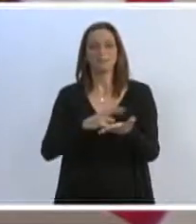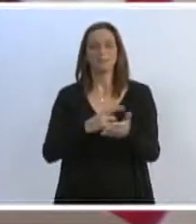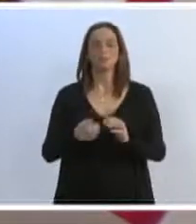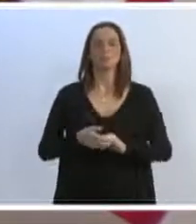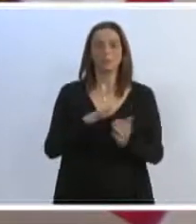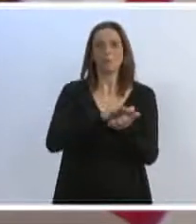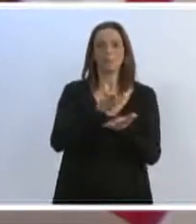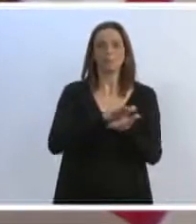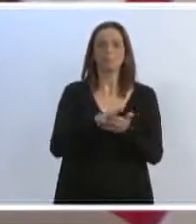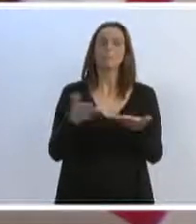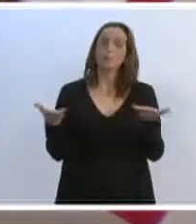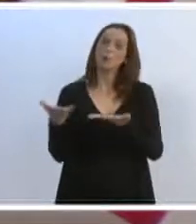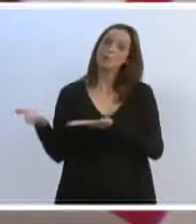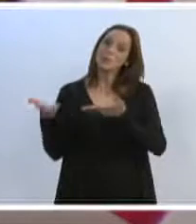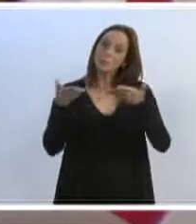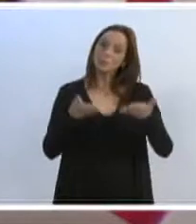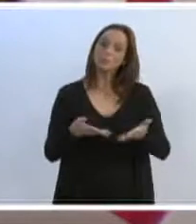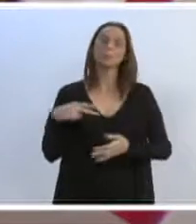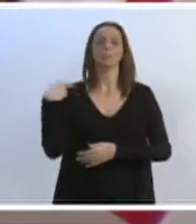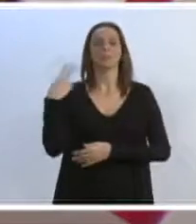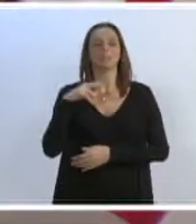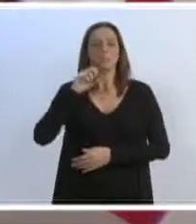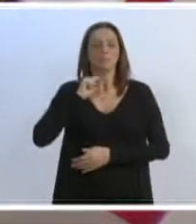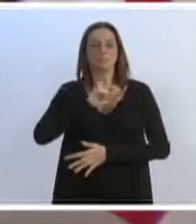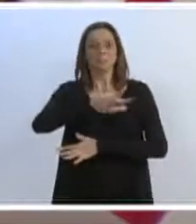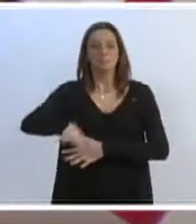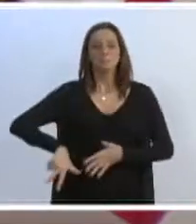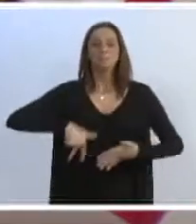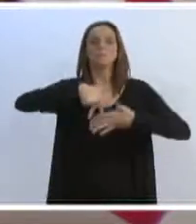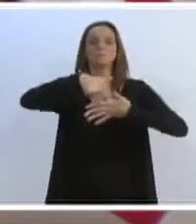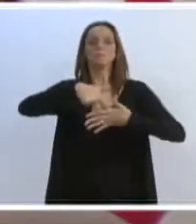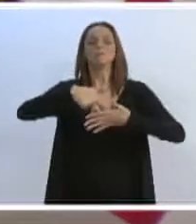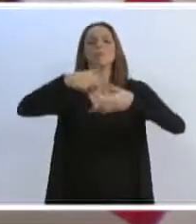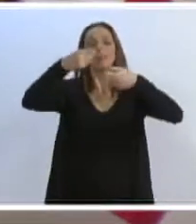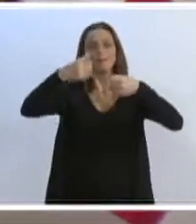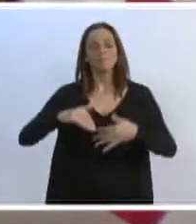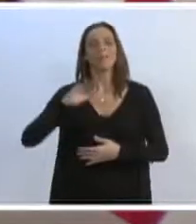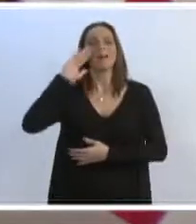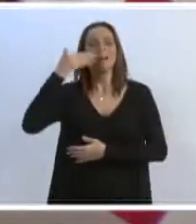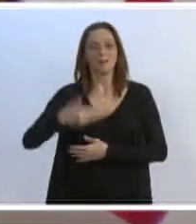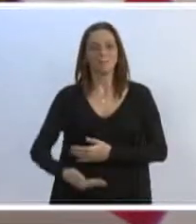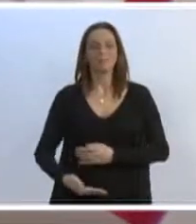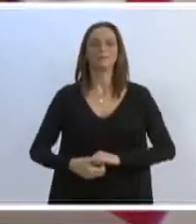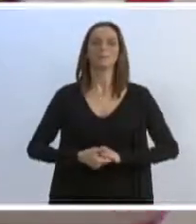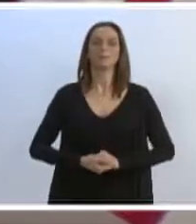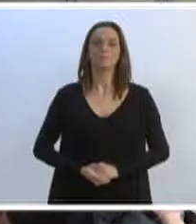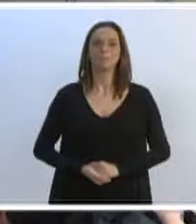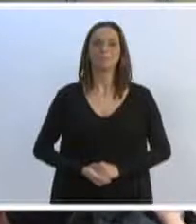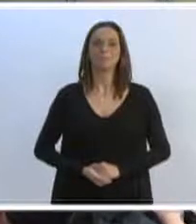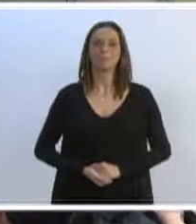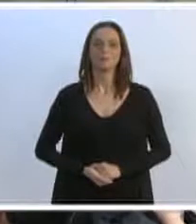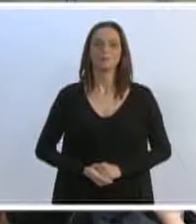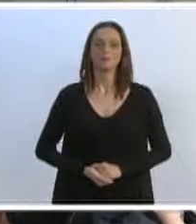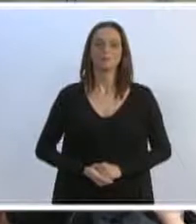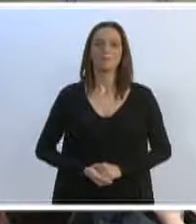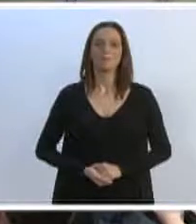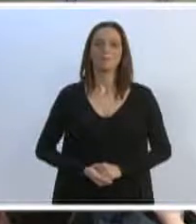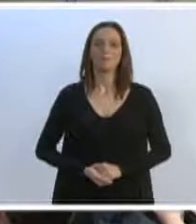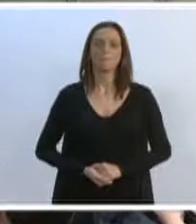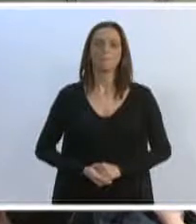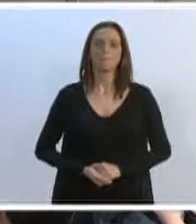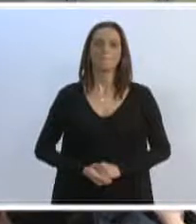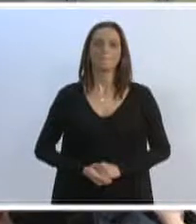que foi consolidado como uma revista de fundamental importância. É um documento único da nossa região e ela já